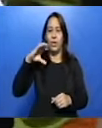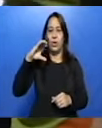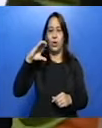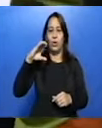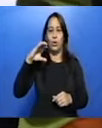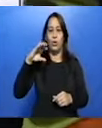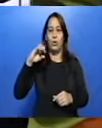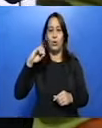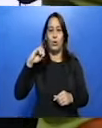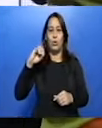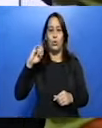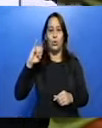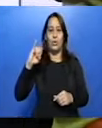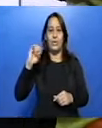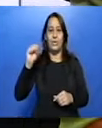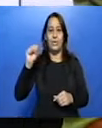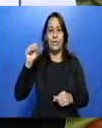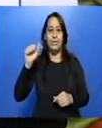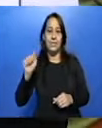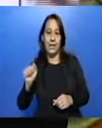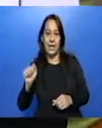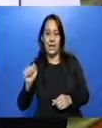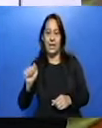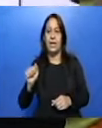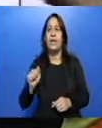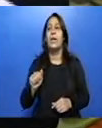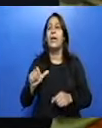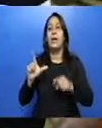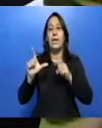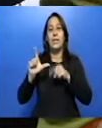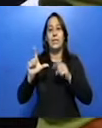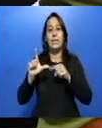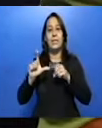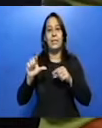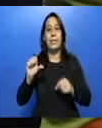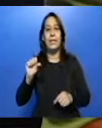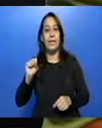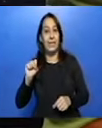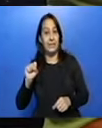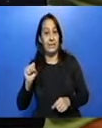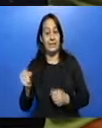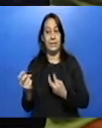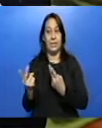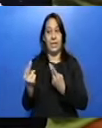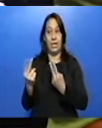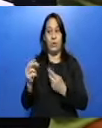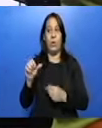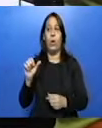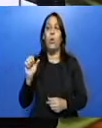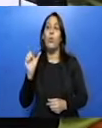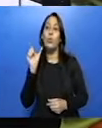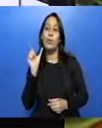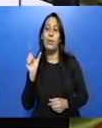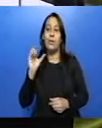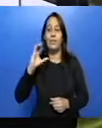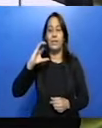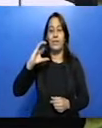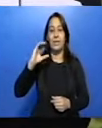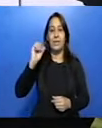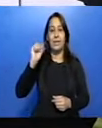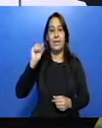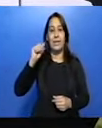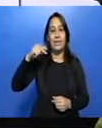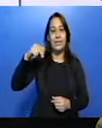Nela, a letra S tem o mesmo som que em casa, rosa,